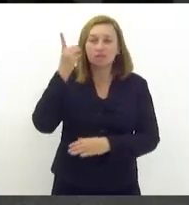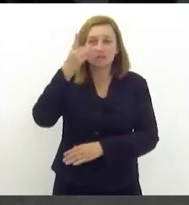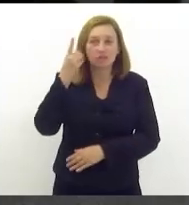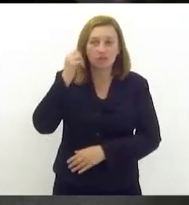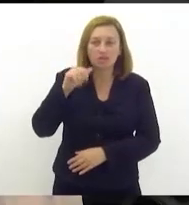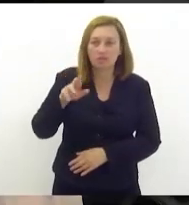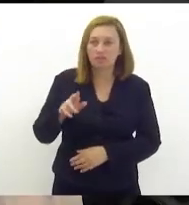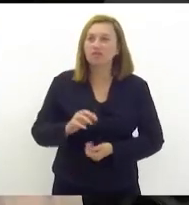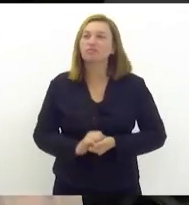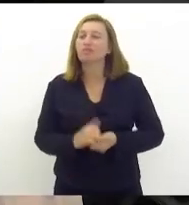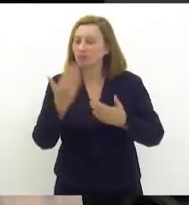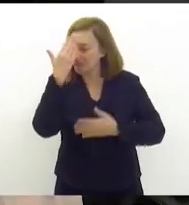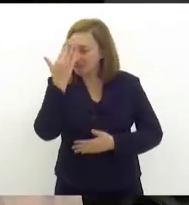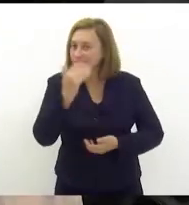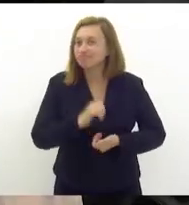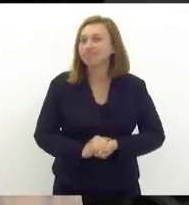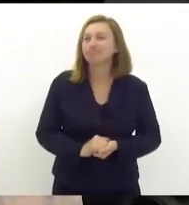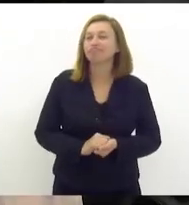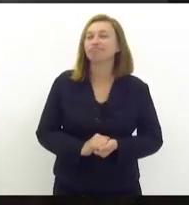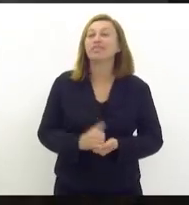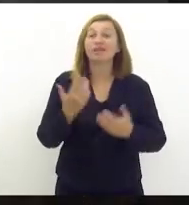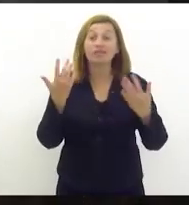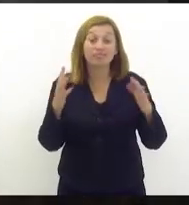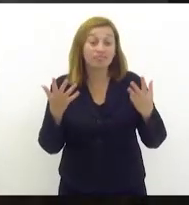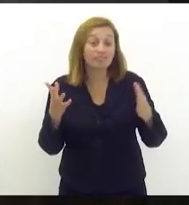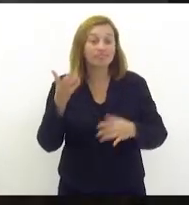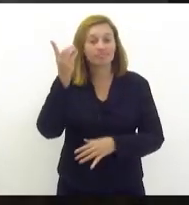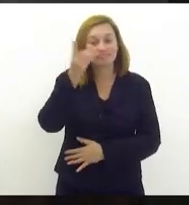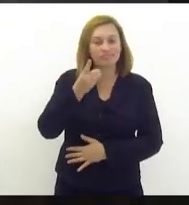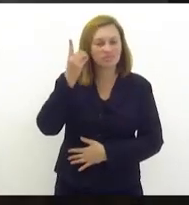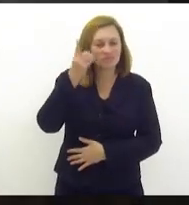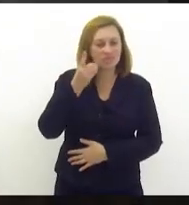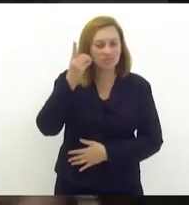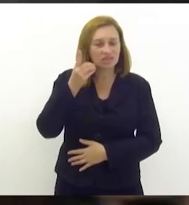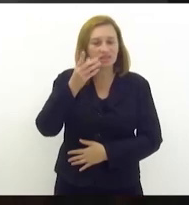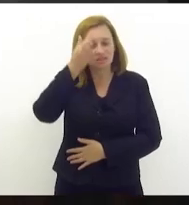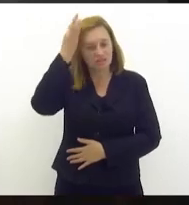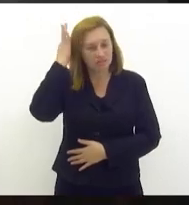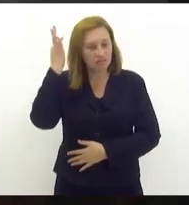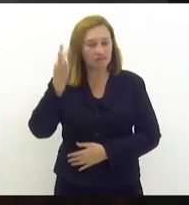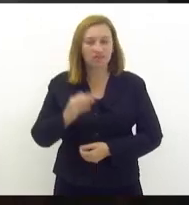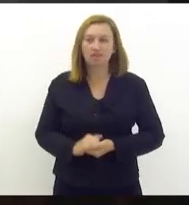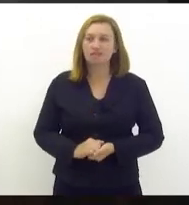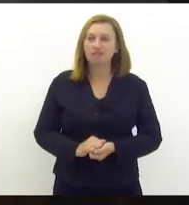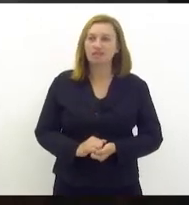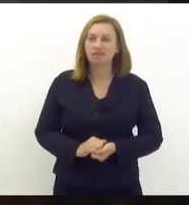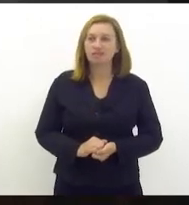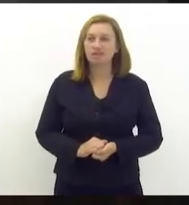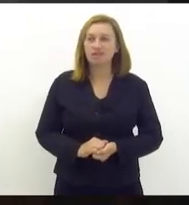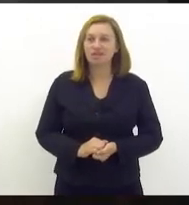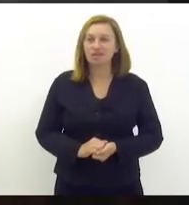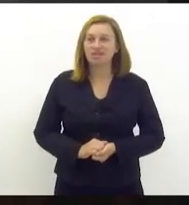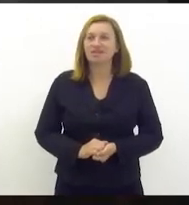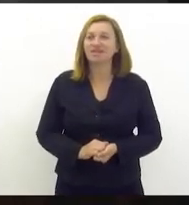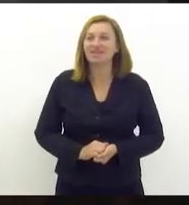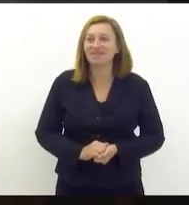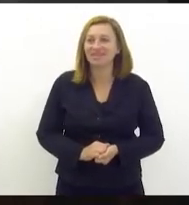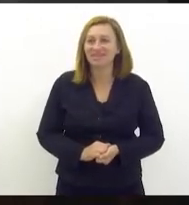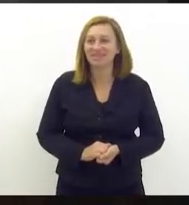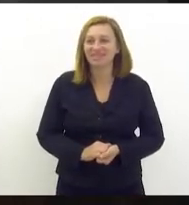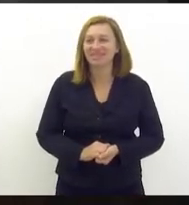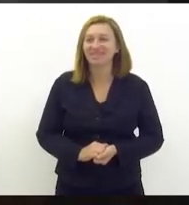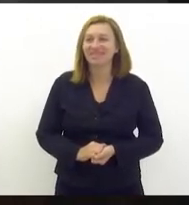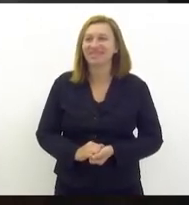Rosemberg Muito obrigado Parabéns deputado Márcio Pacheco pelas palavras é União